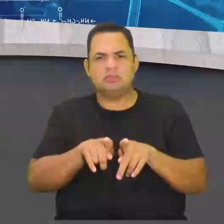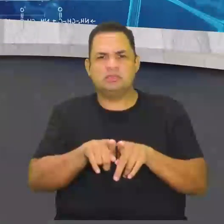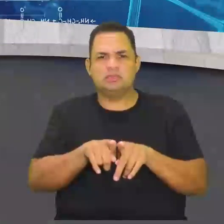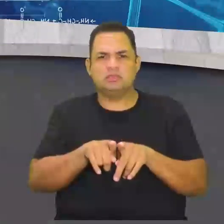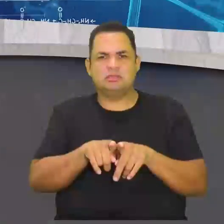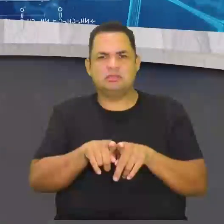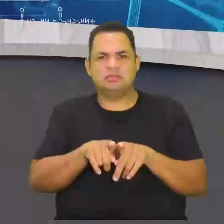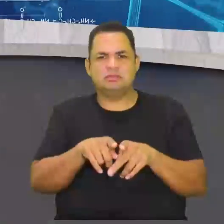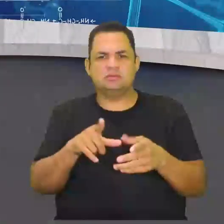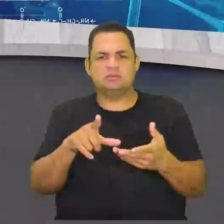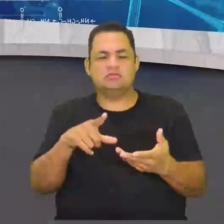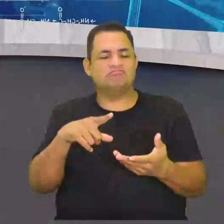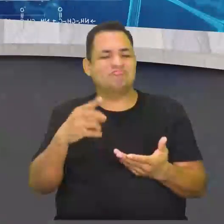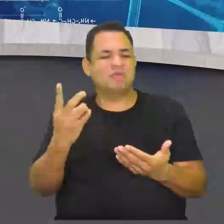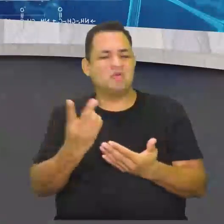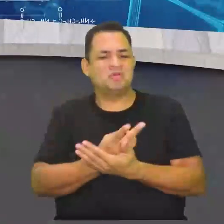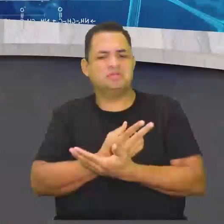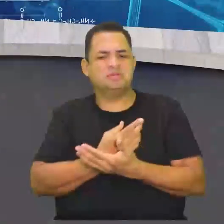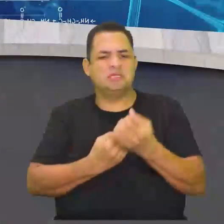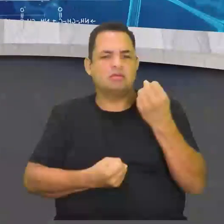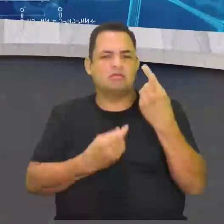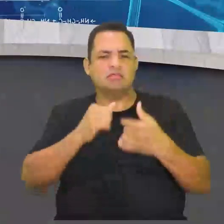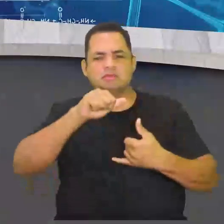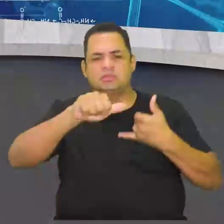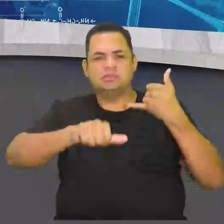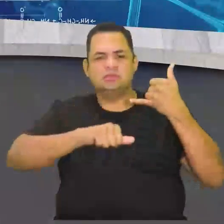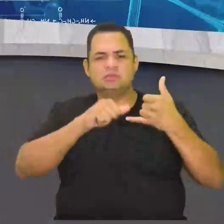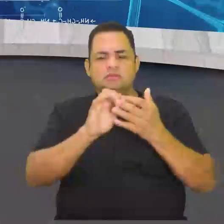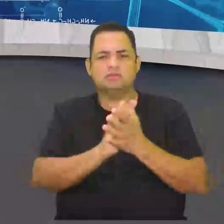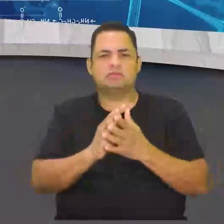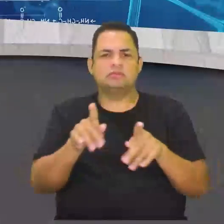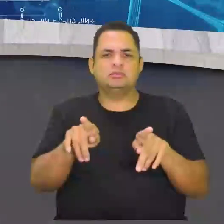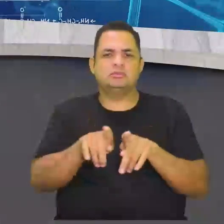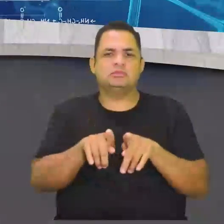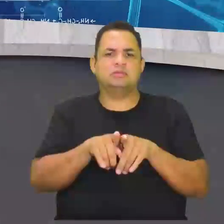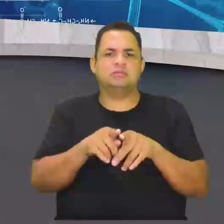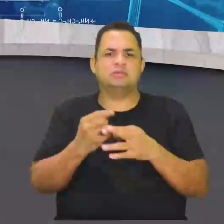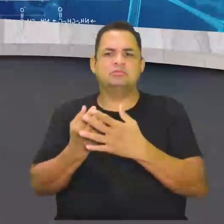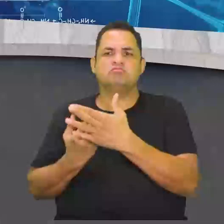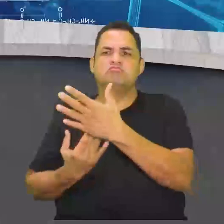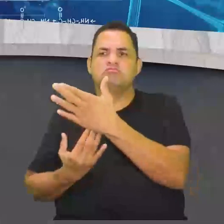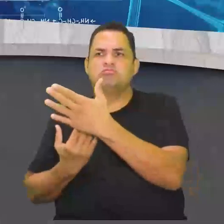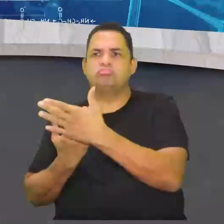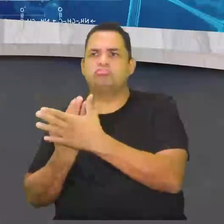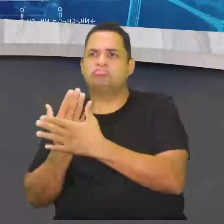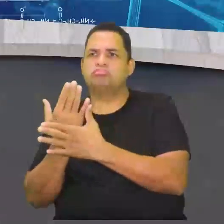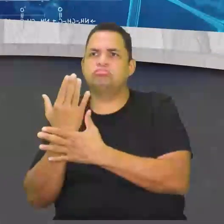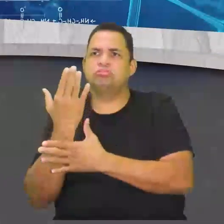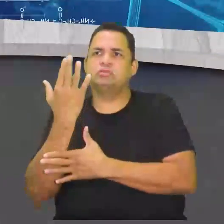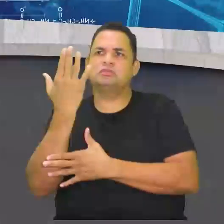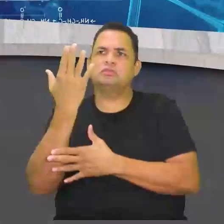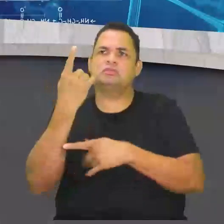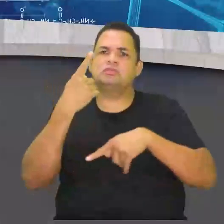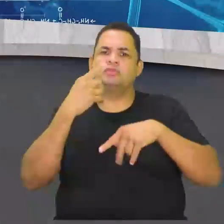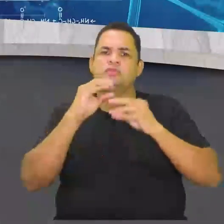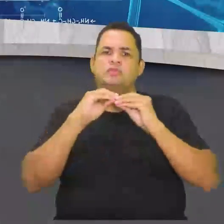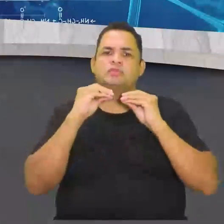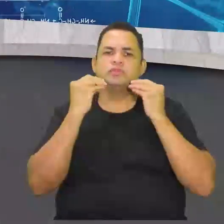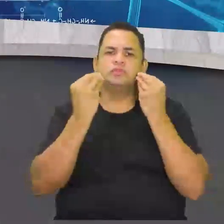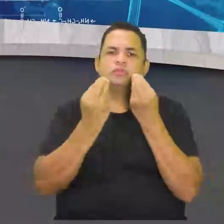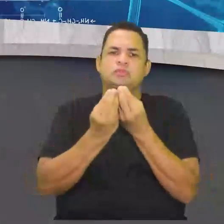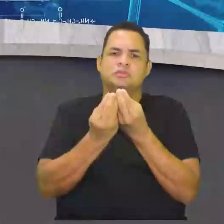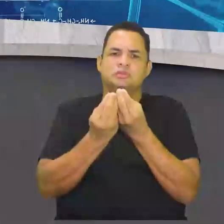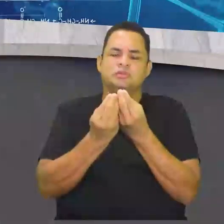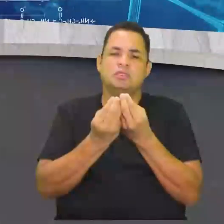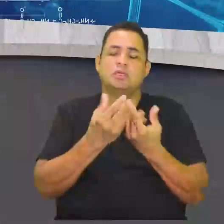de ali ocorrer algumas reações, assim como a liberação de algumas substâncias. E